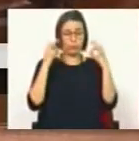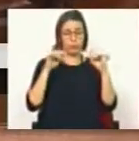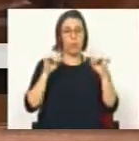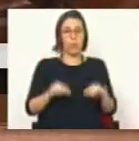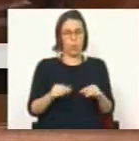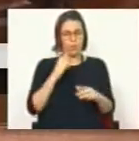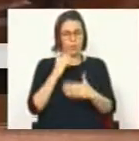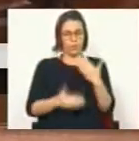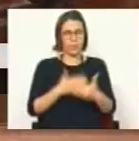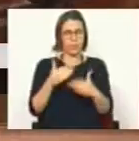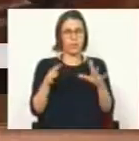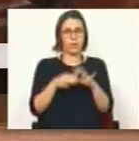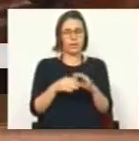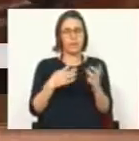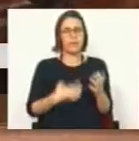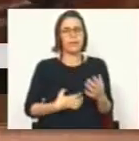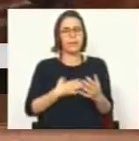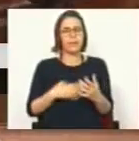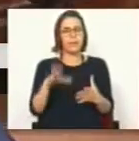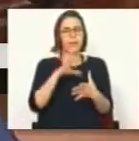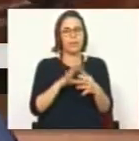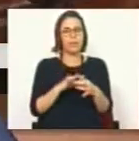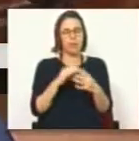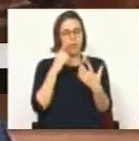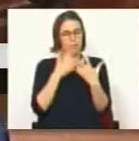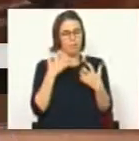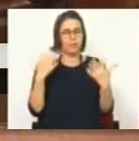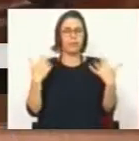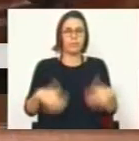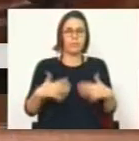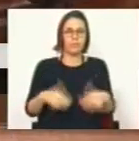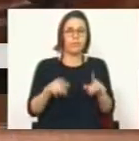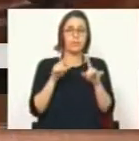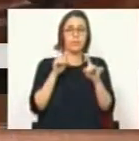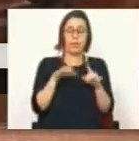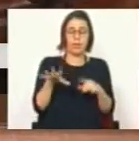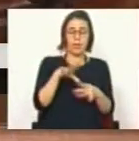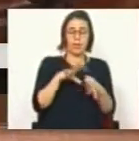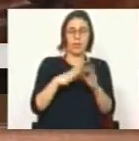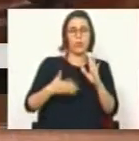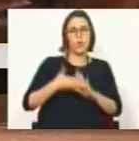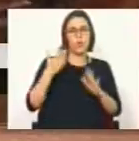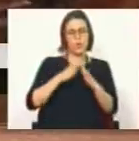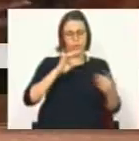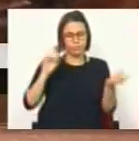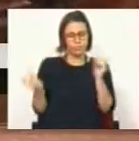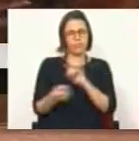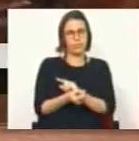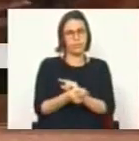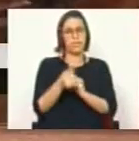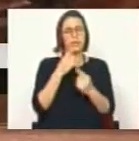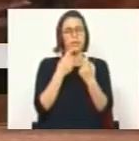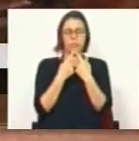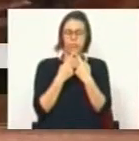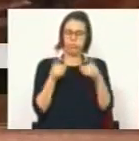ainda hoje se continua a sentir de forma muito acentuada. E é esta a situação que é urgente inverter, porque